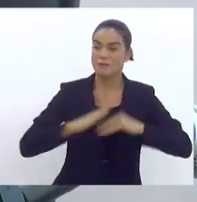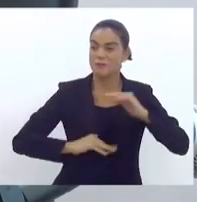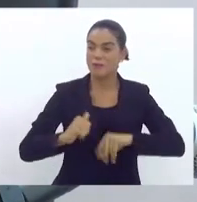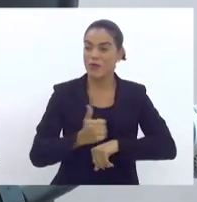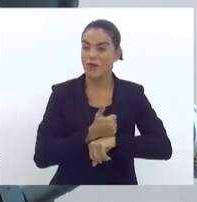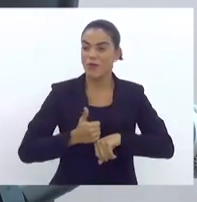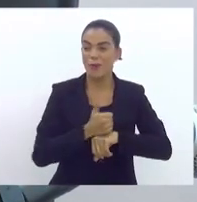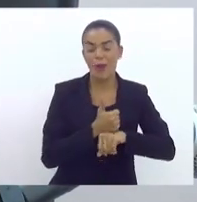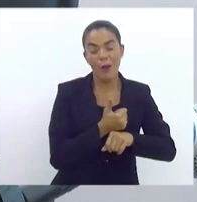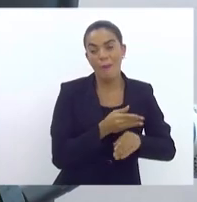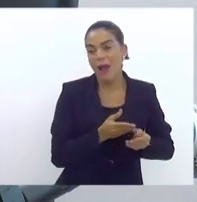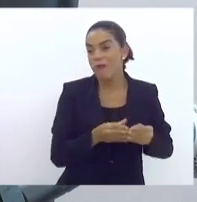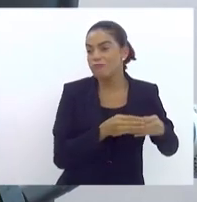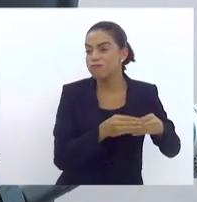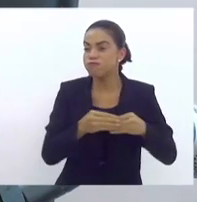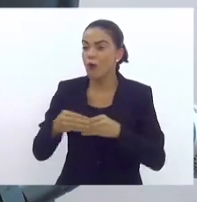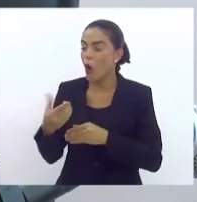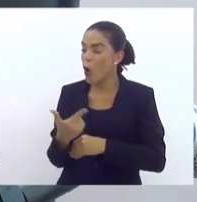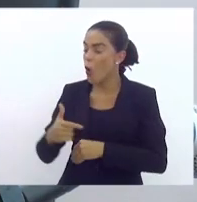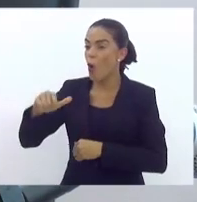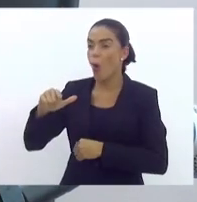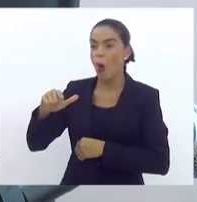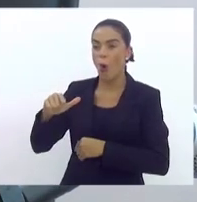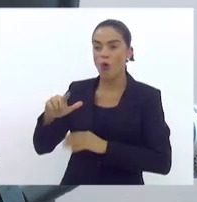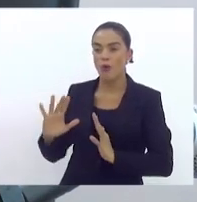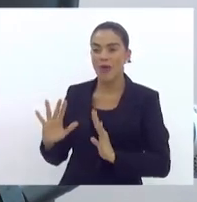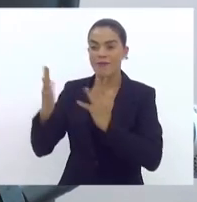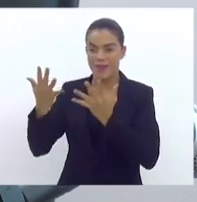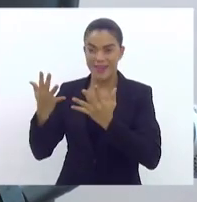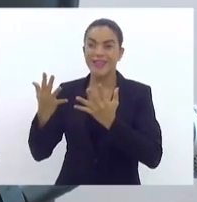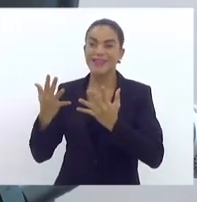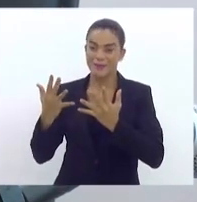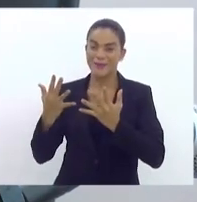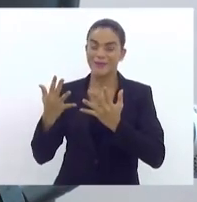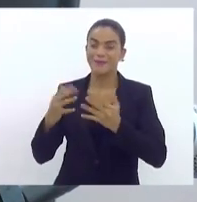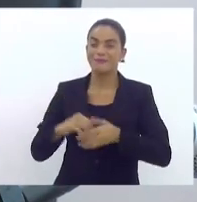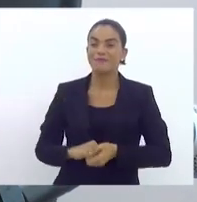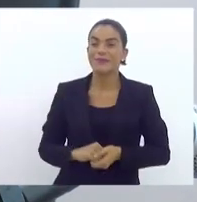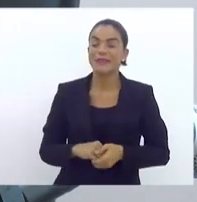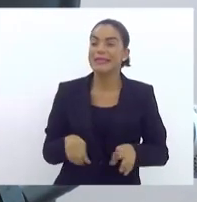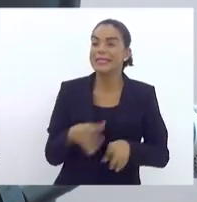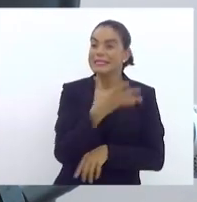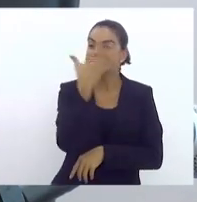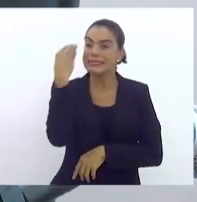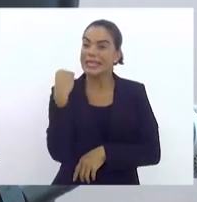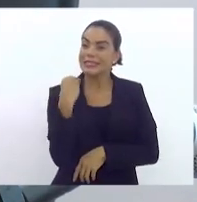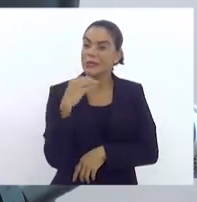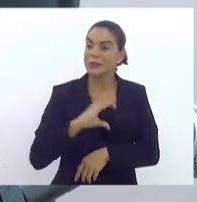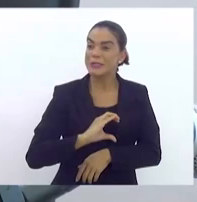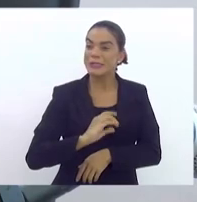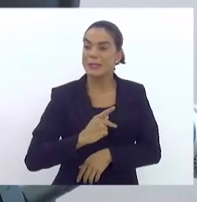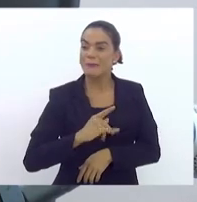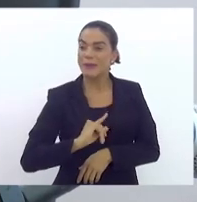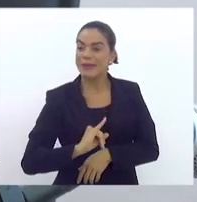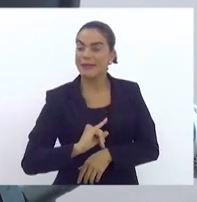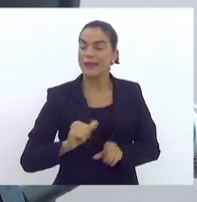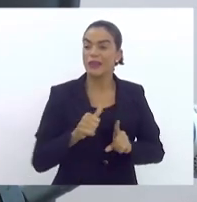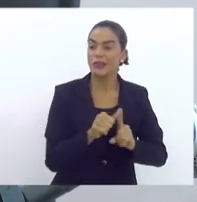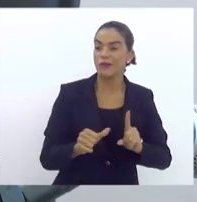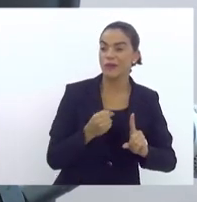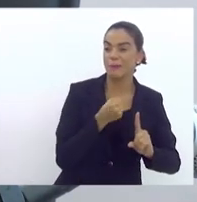para um outro evento na sede do nosso plenário e se esqueceu da CPI do